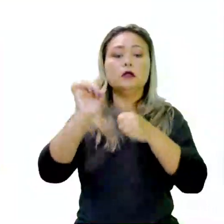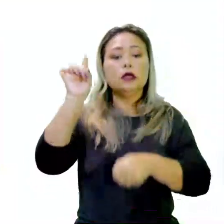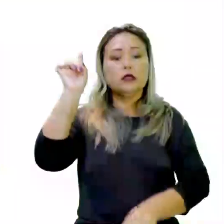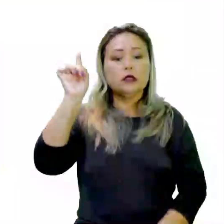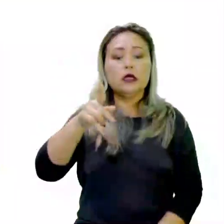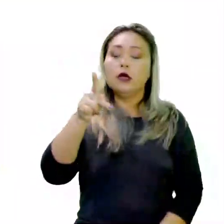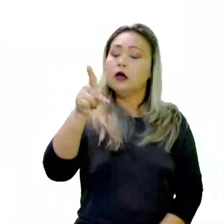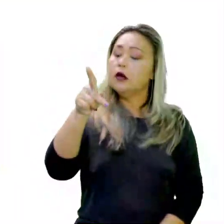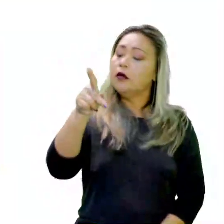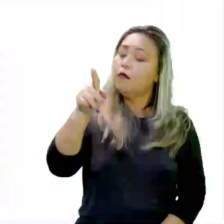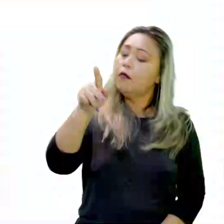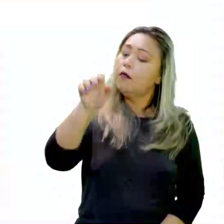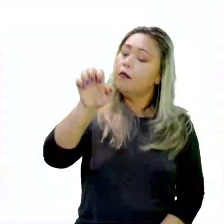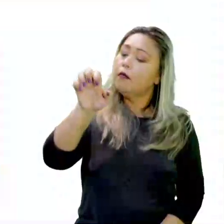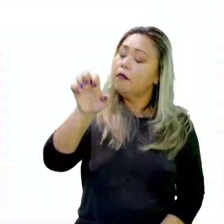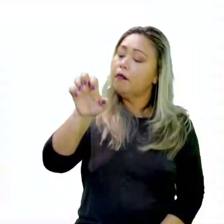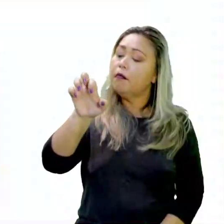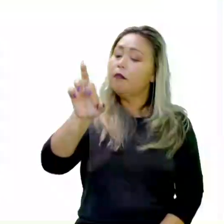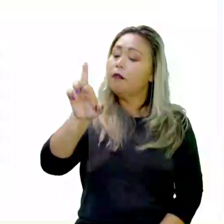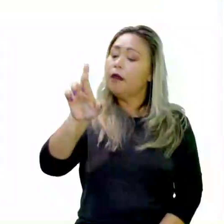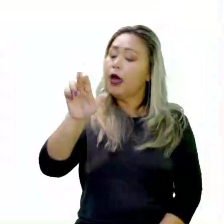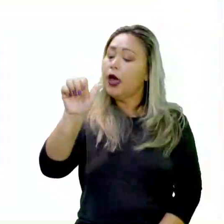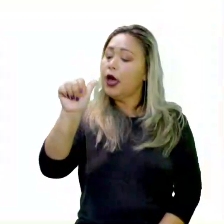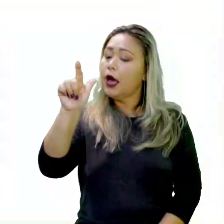Pérgamo, uma cena de